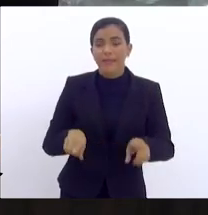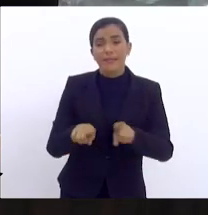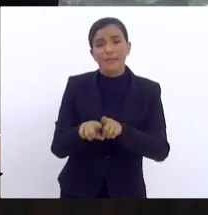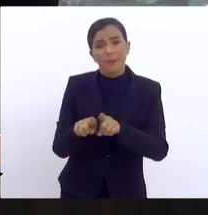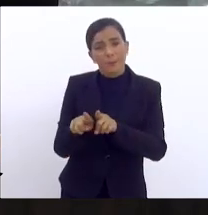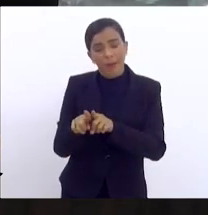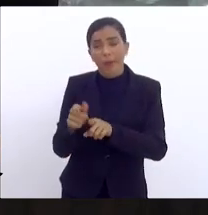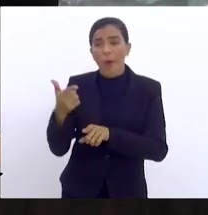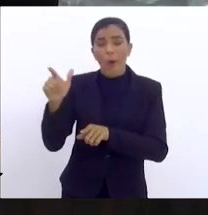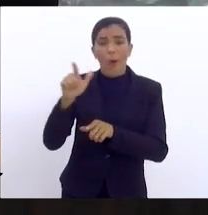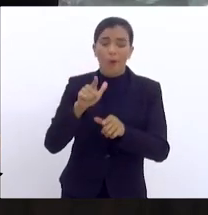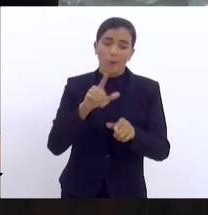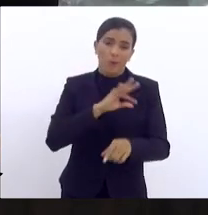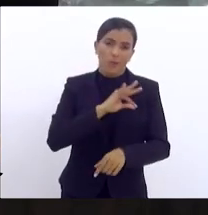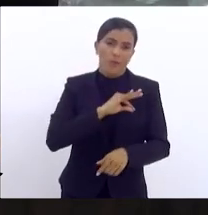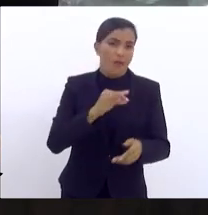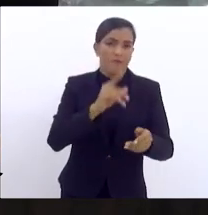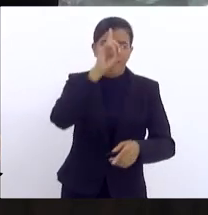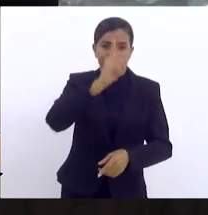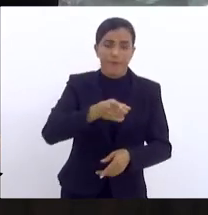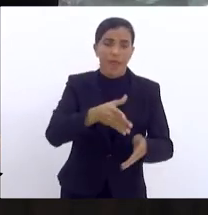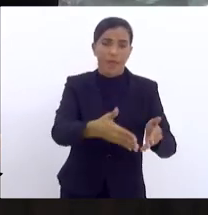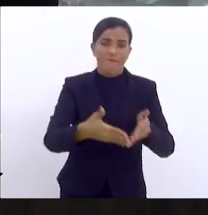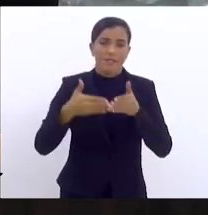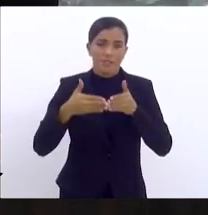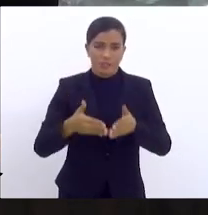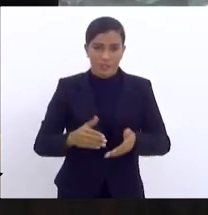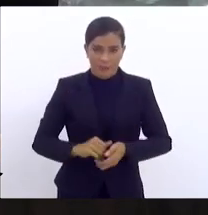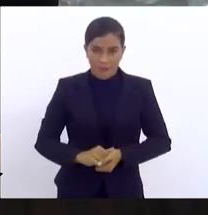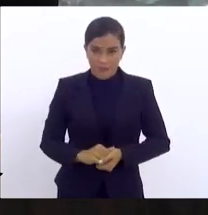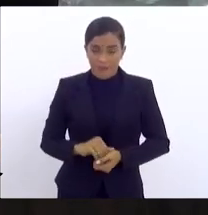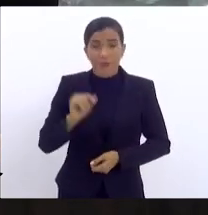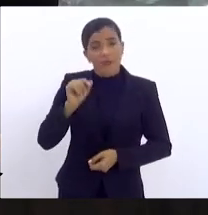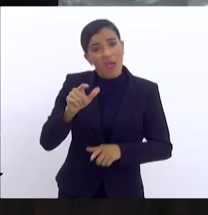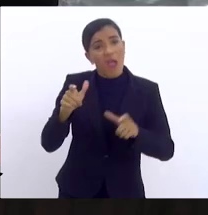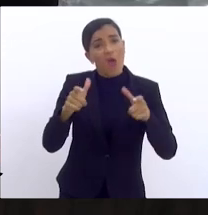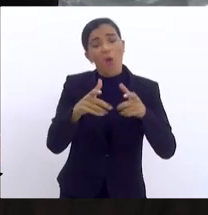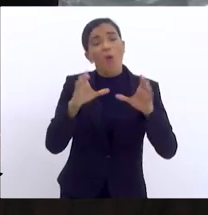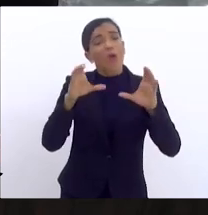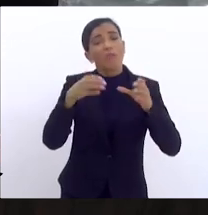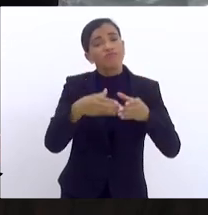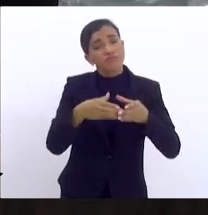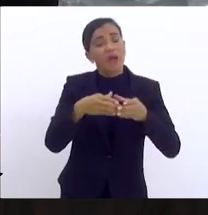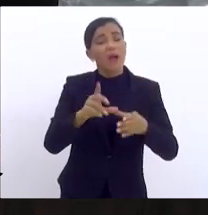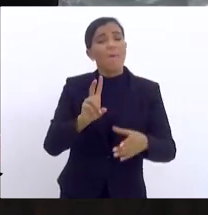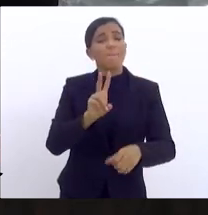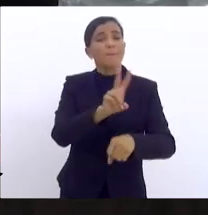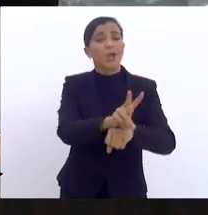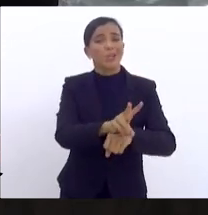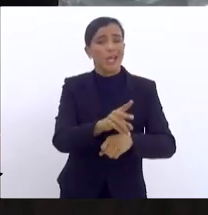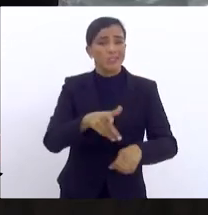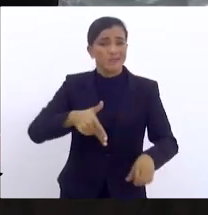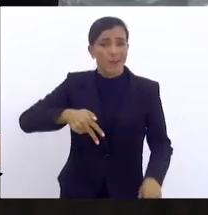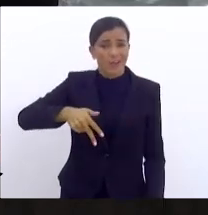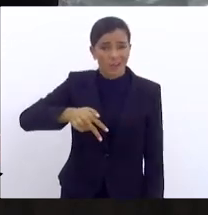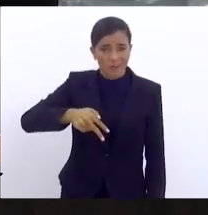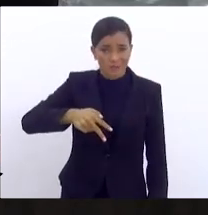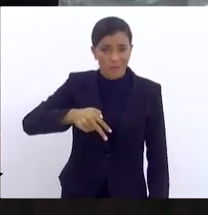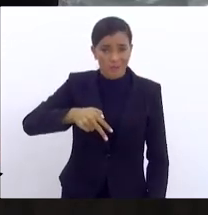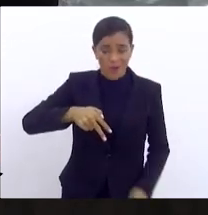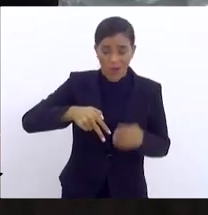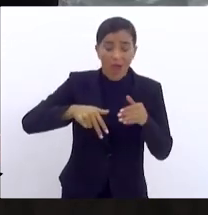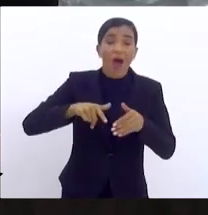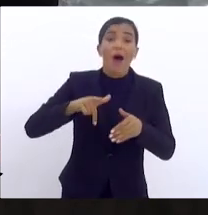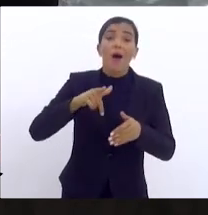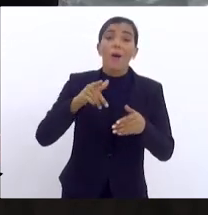demais policiais Então esse é um absurdo é o porto dos vagabundos delimitou a polícia até aqui daqui para